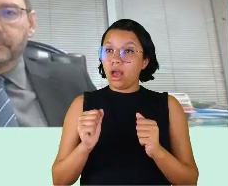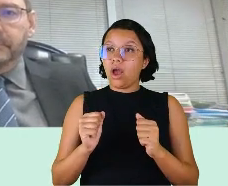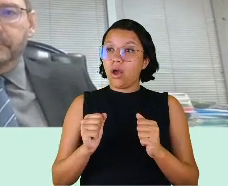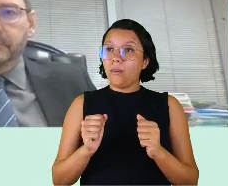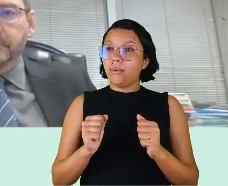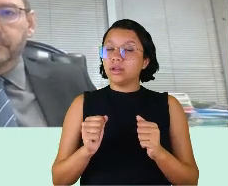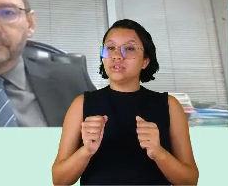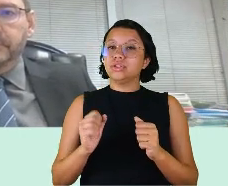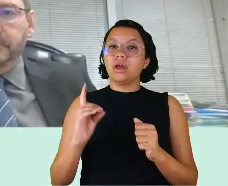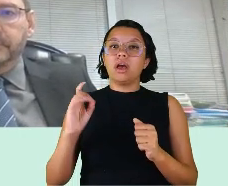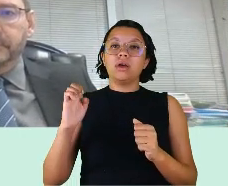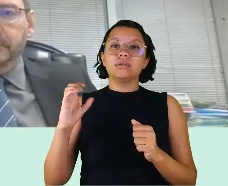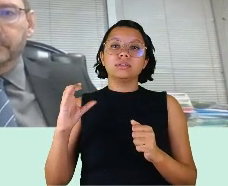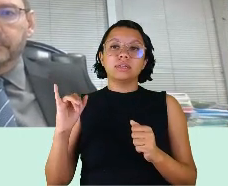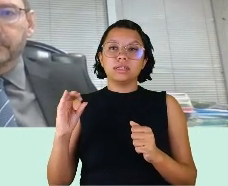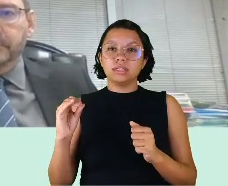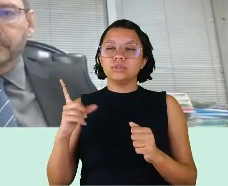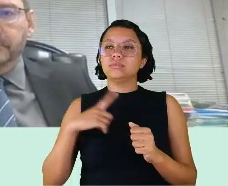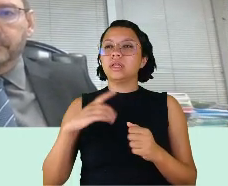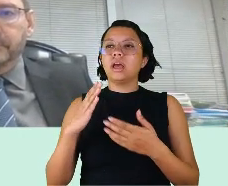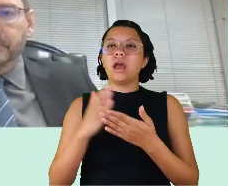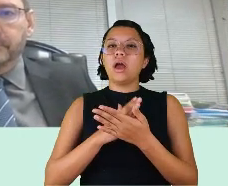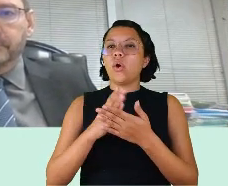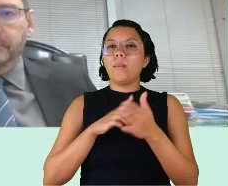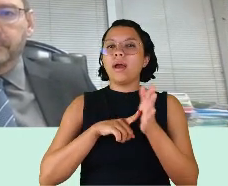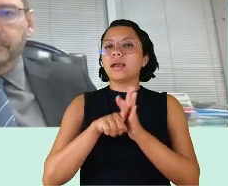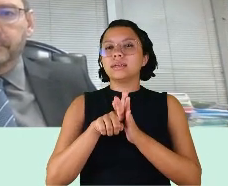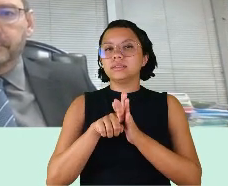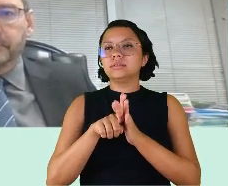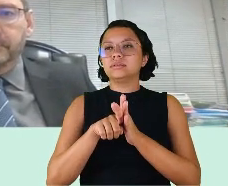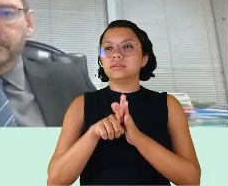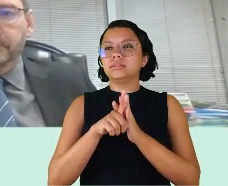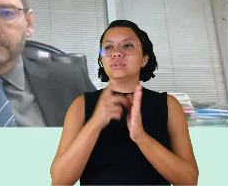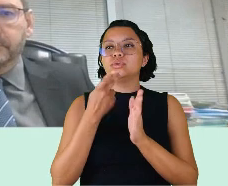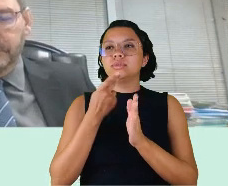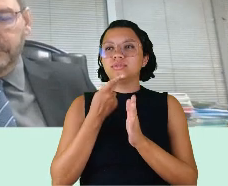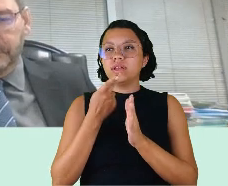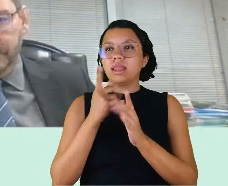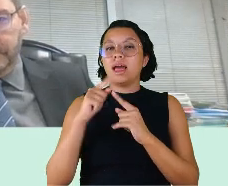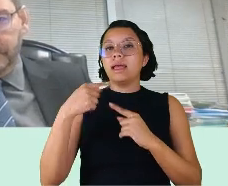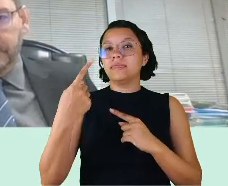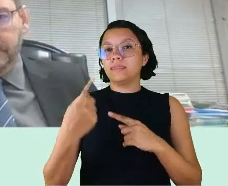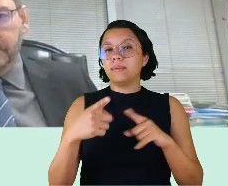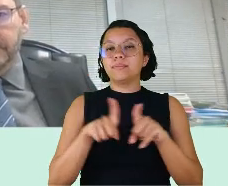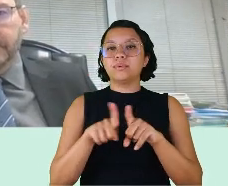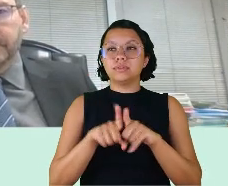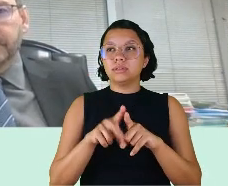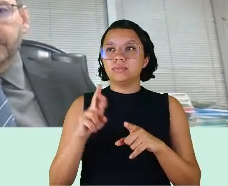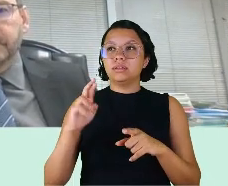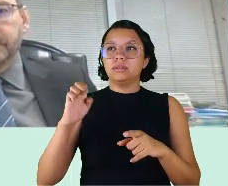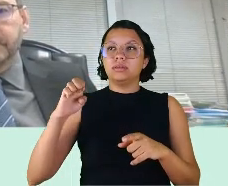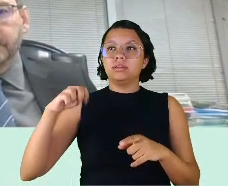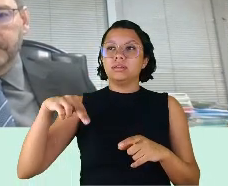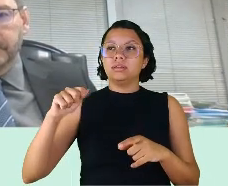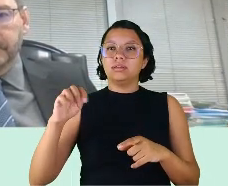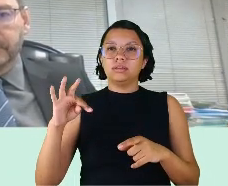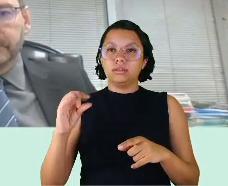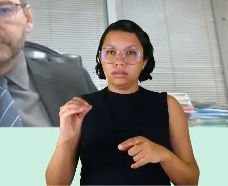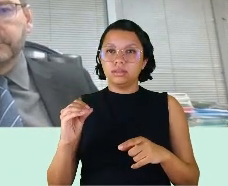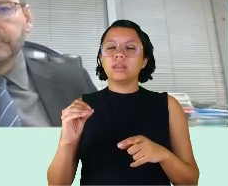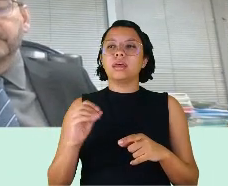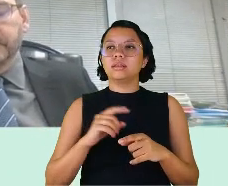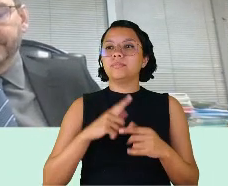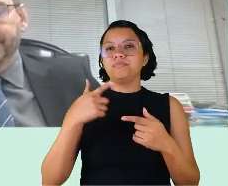permitir, ao Décio, que ele tem alguma questão para colocar, e depois também a Renata e